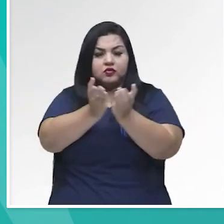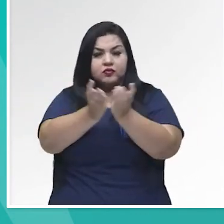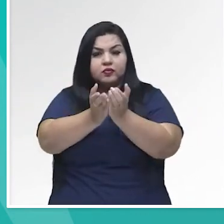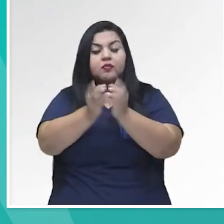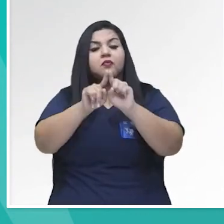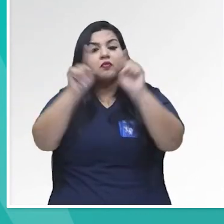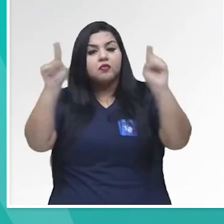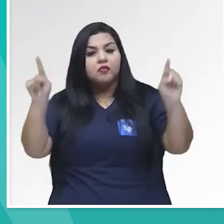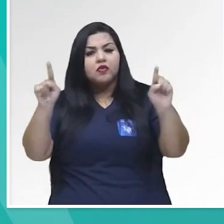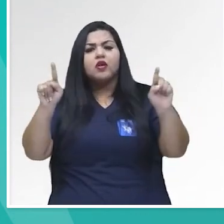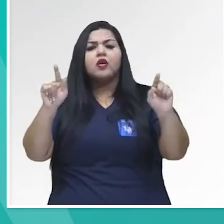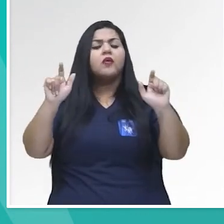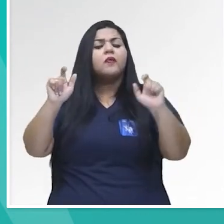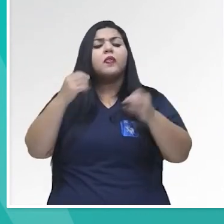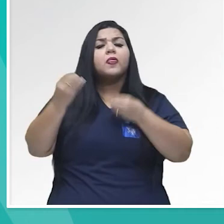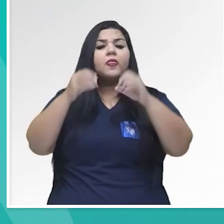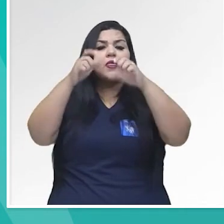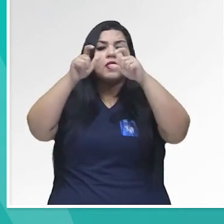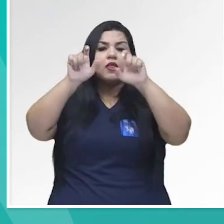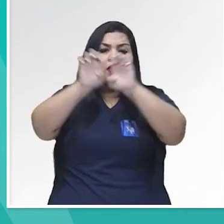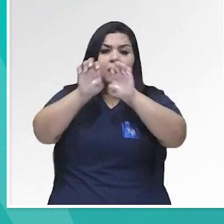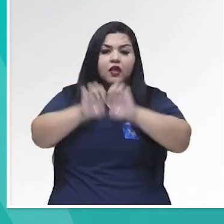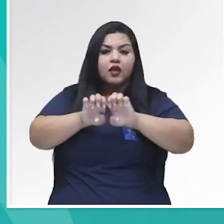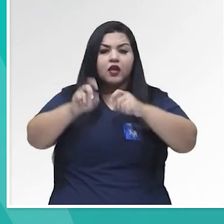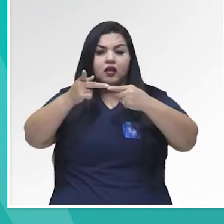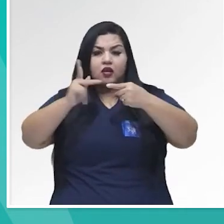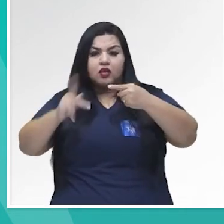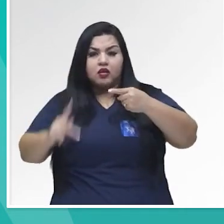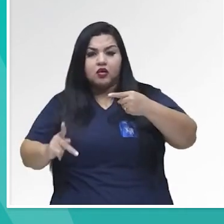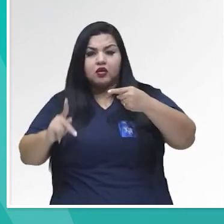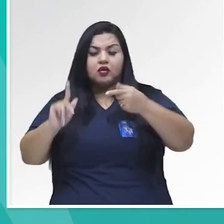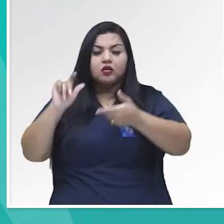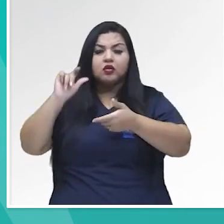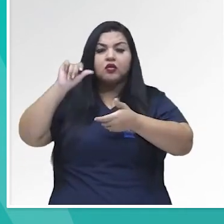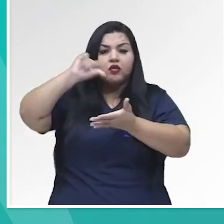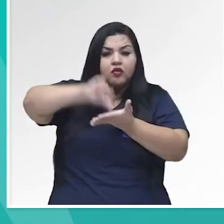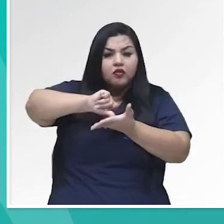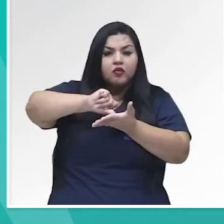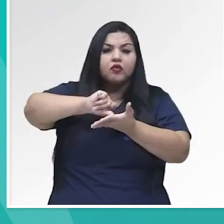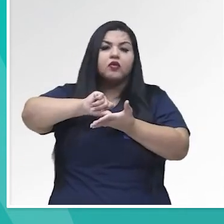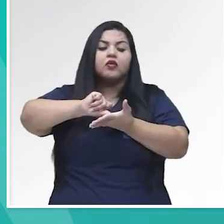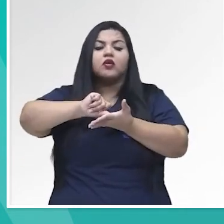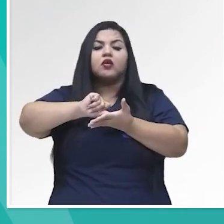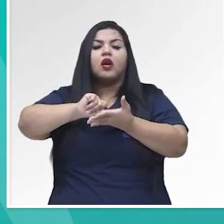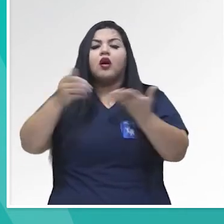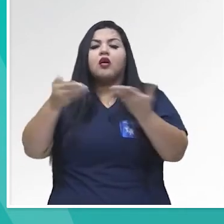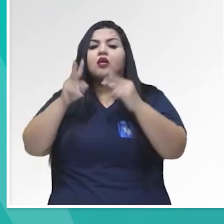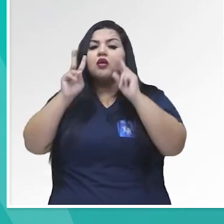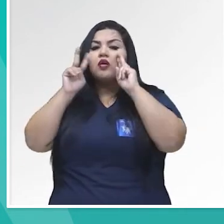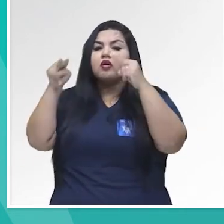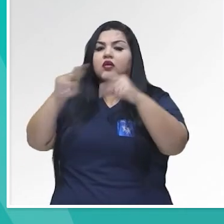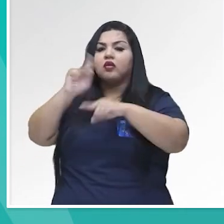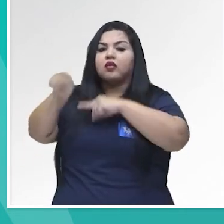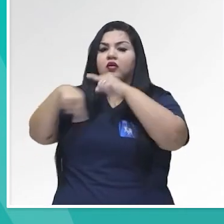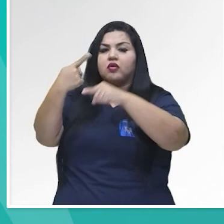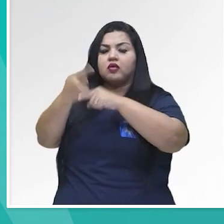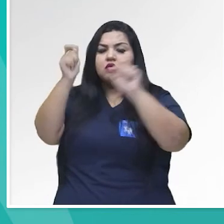Mas aonde que essa estrutura, esse paradigma se centralizou? E aqui eu queria que você olhasse nosso